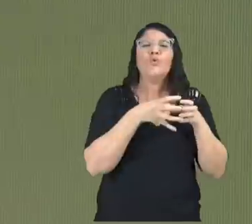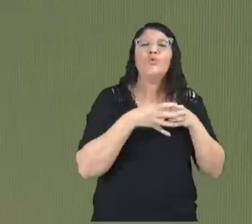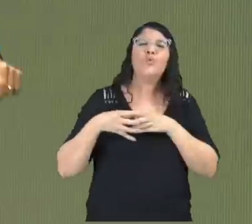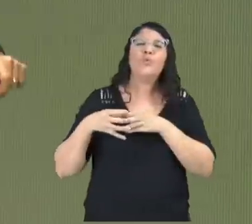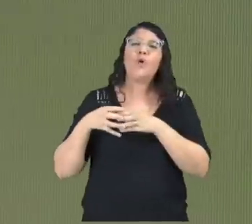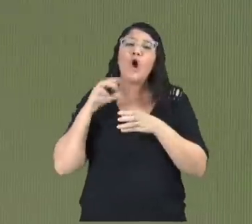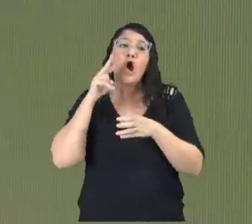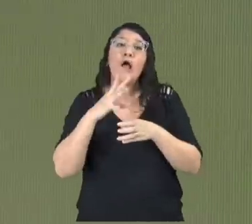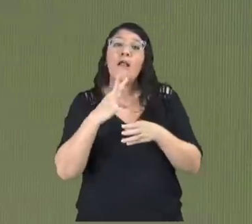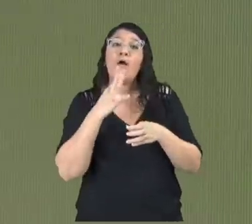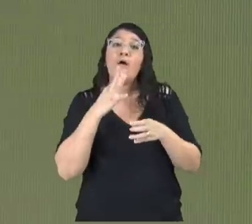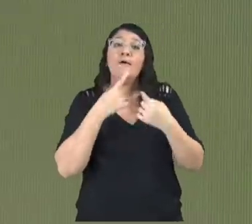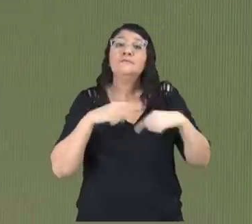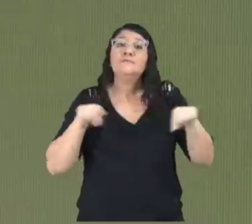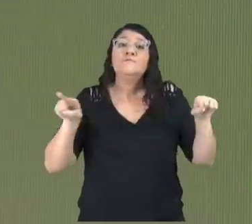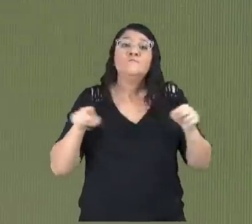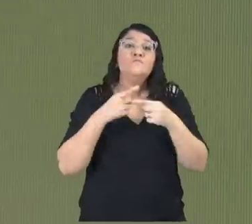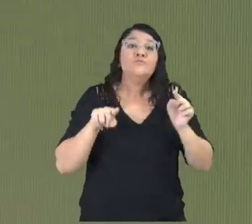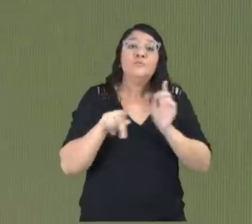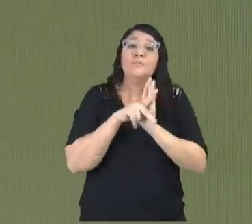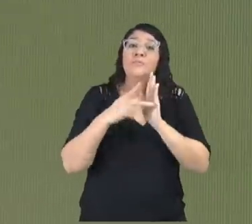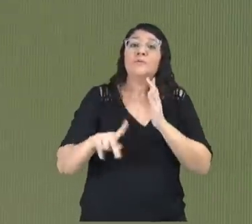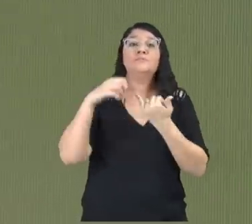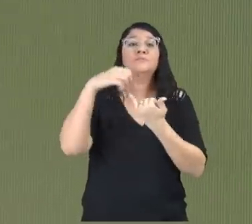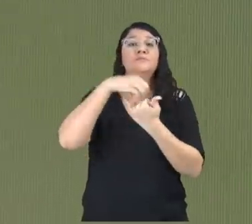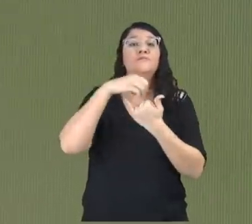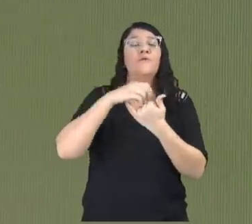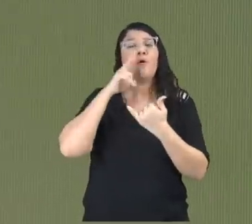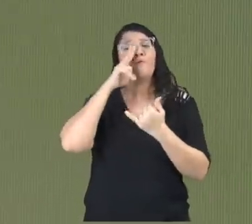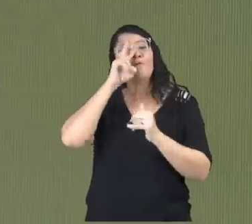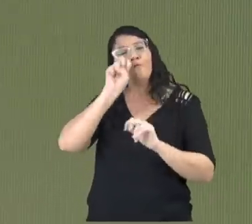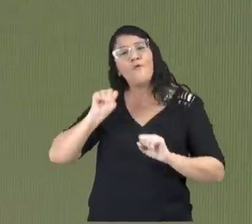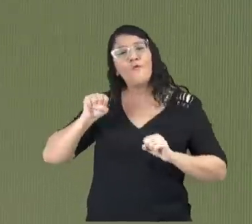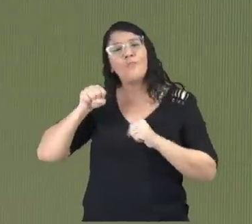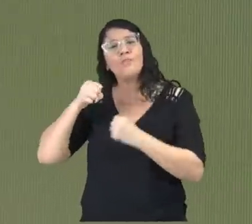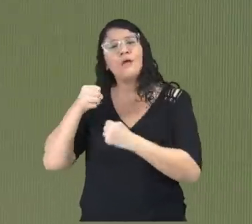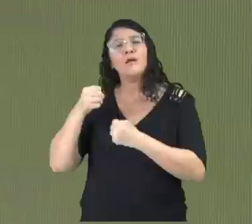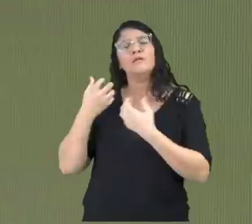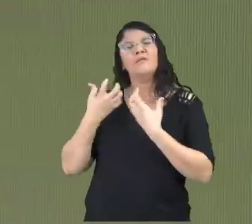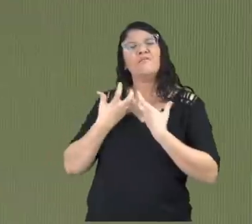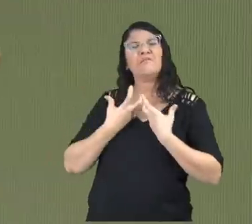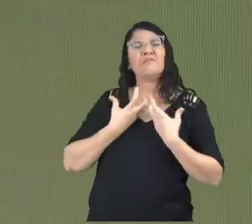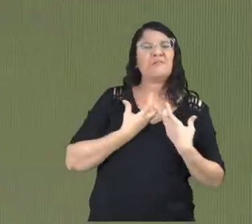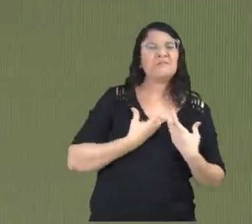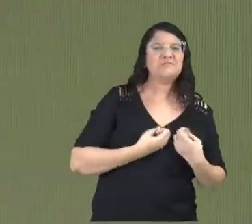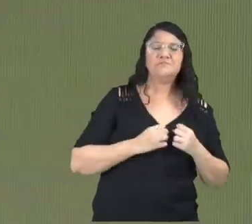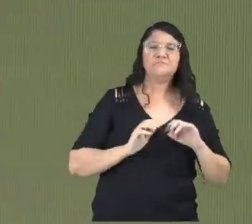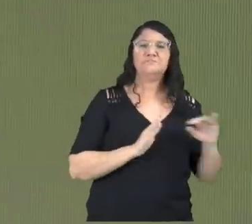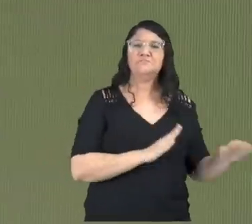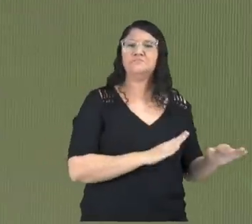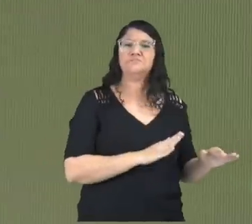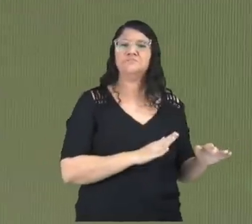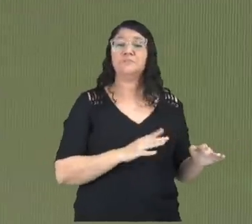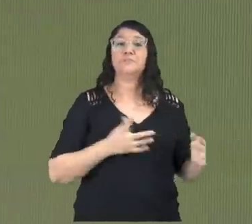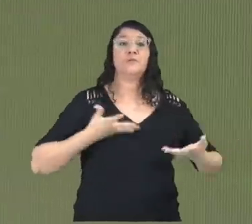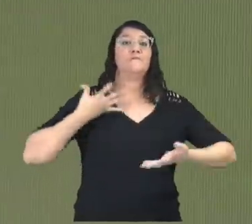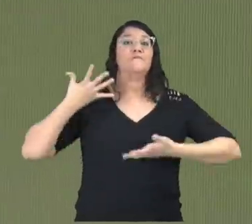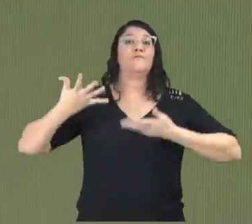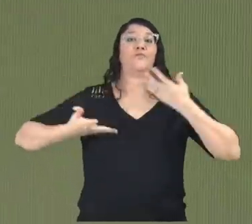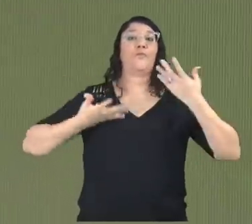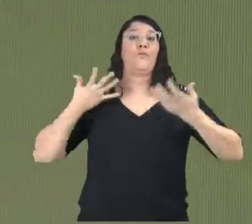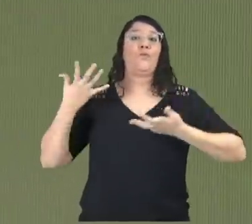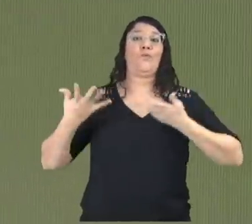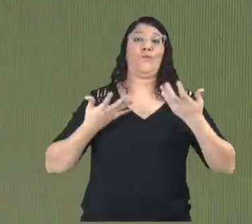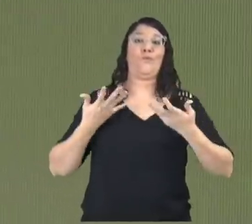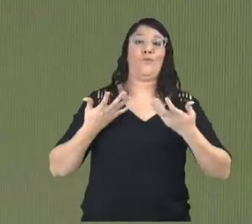Conheça aquele que fortalece o cansado e dá vigor ao fraco e nos faz voar como